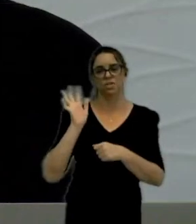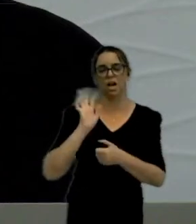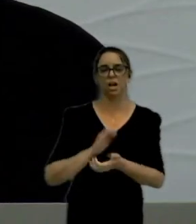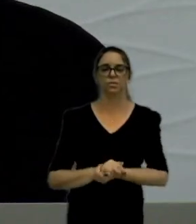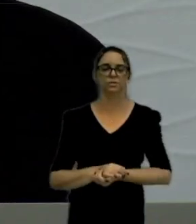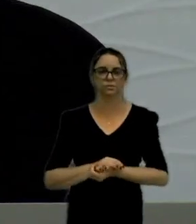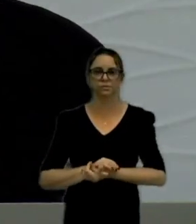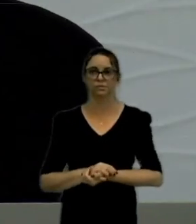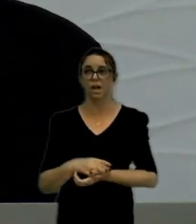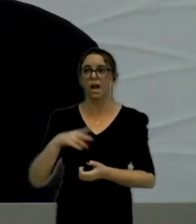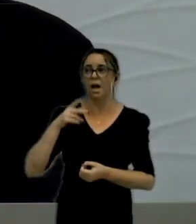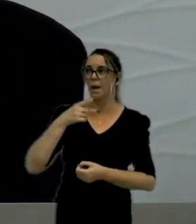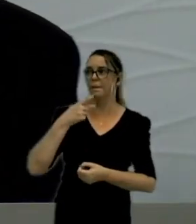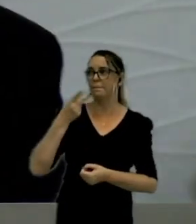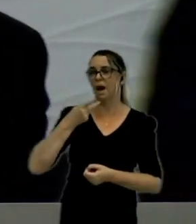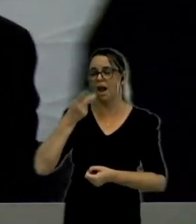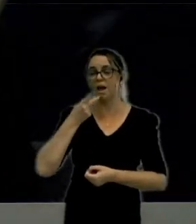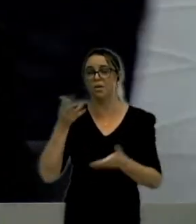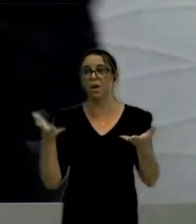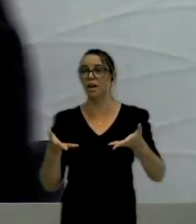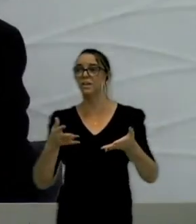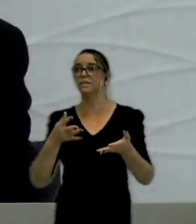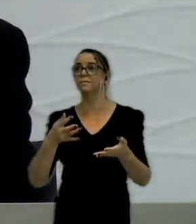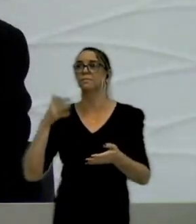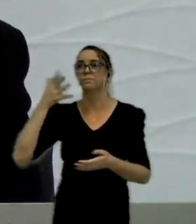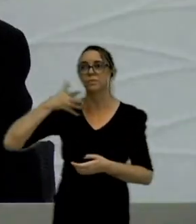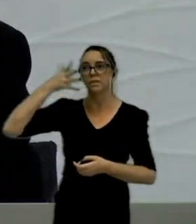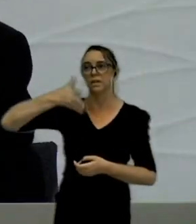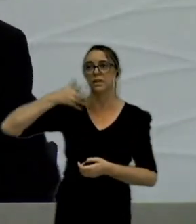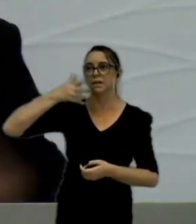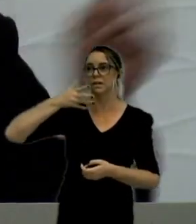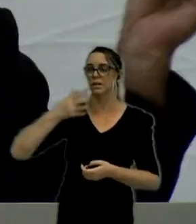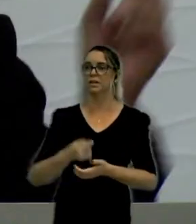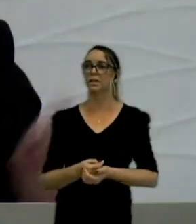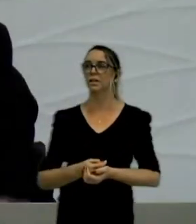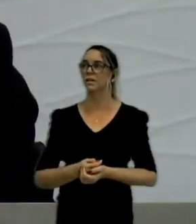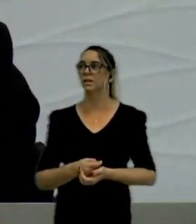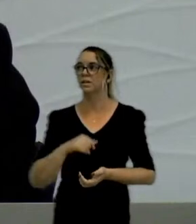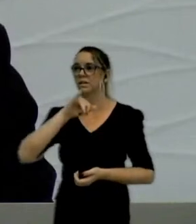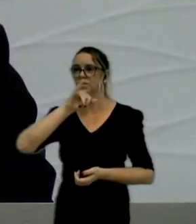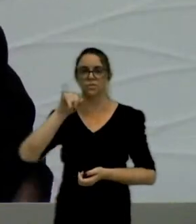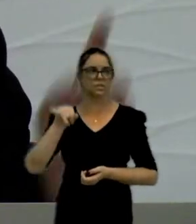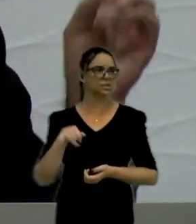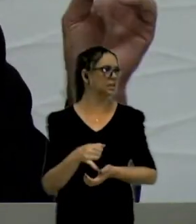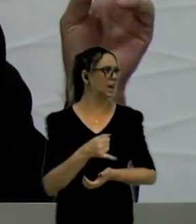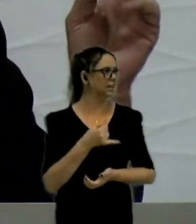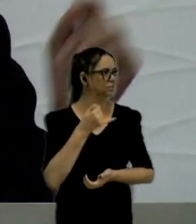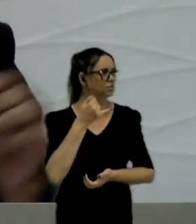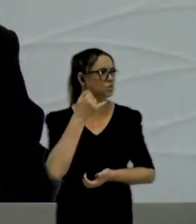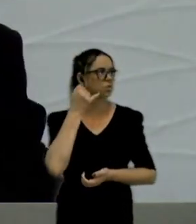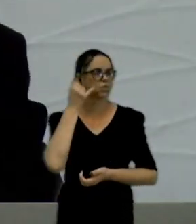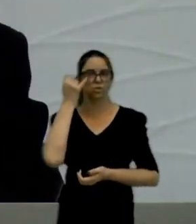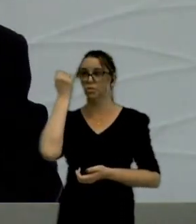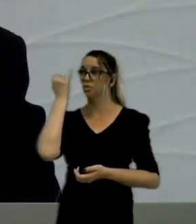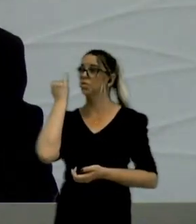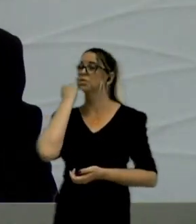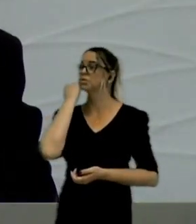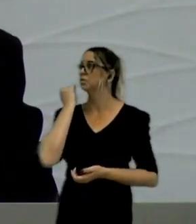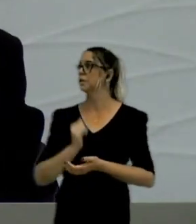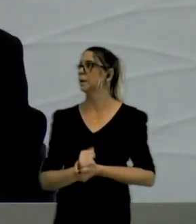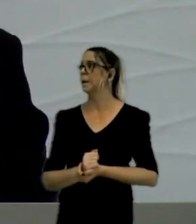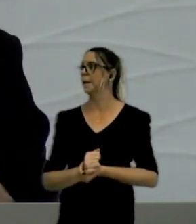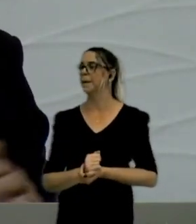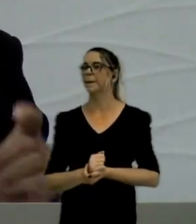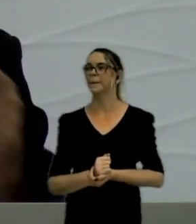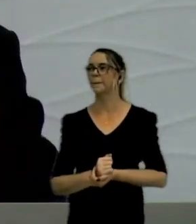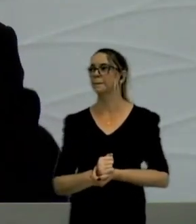Com a palavra, vereador Júnior do sindicato. O vereador Reinaldo está sem palavra hoje. O senhor hoje não pode falar, não. O senhor chegou